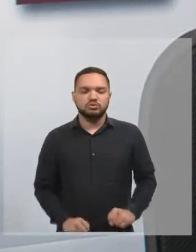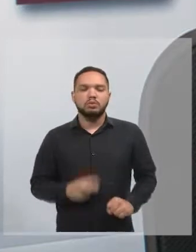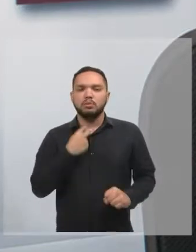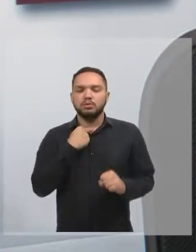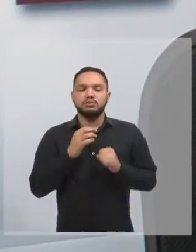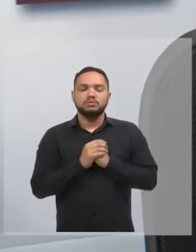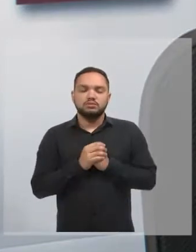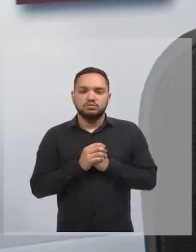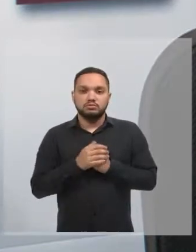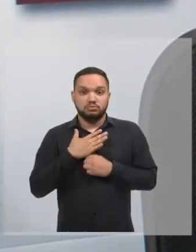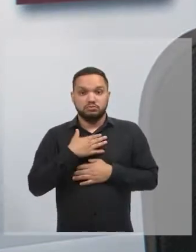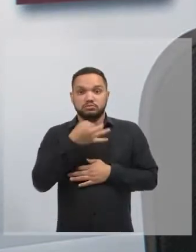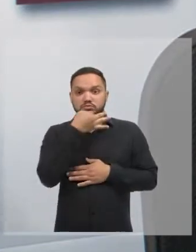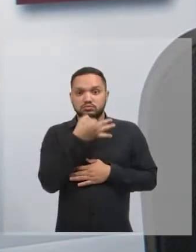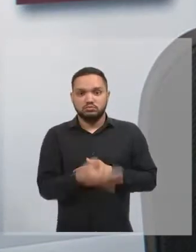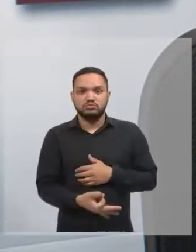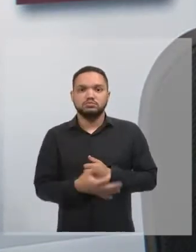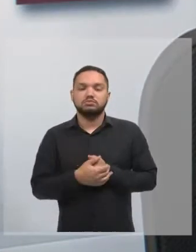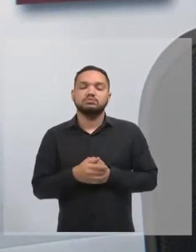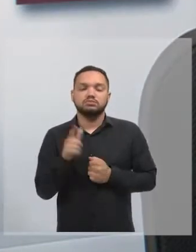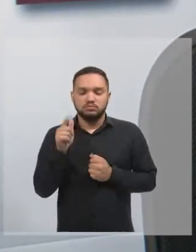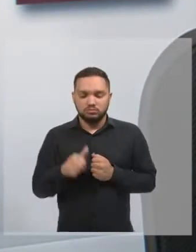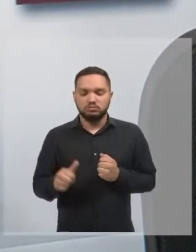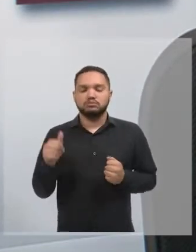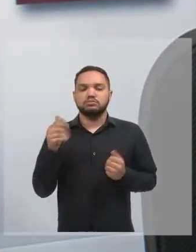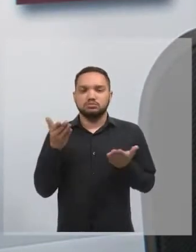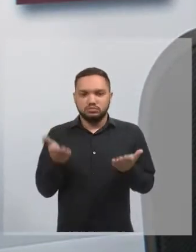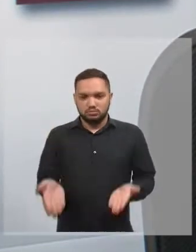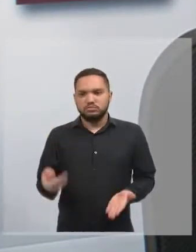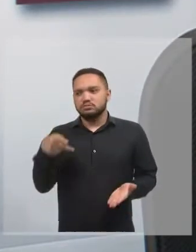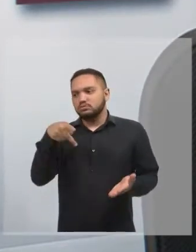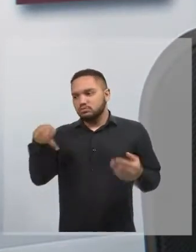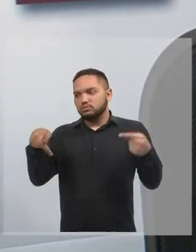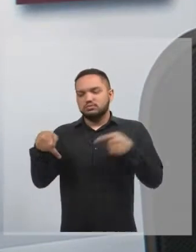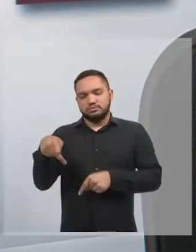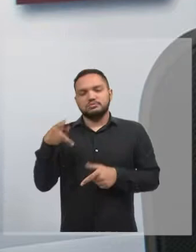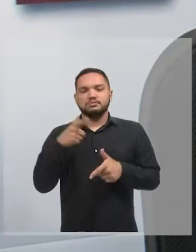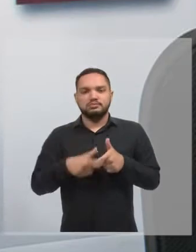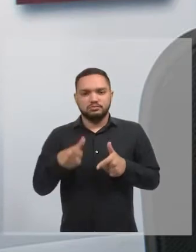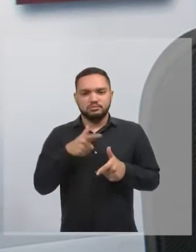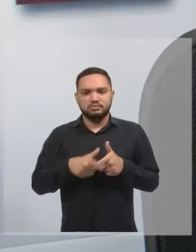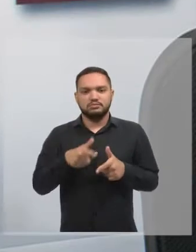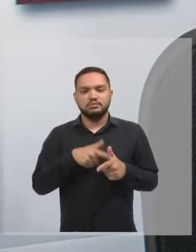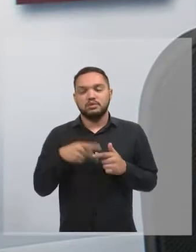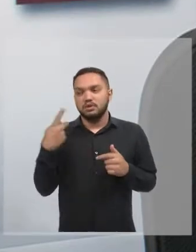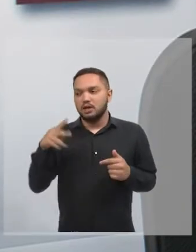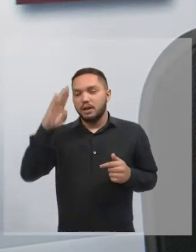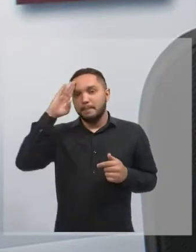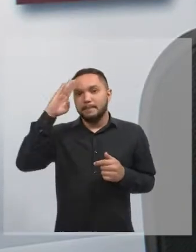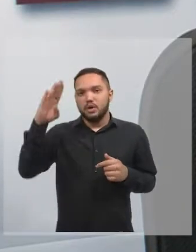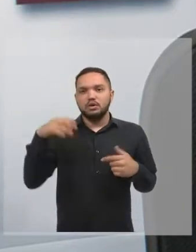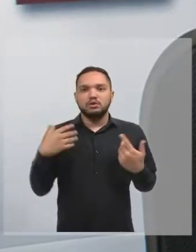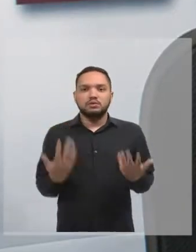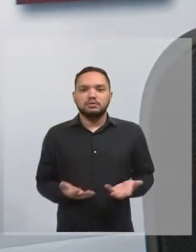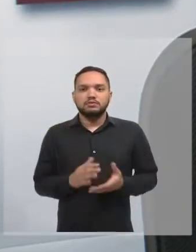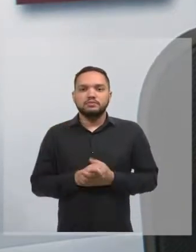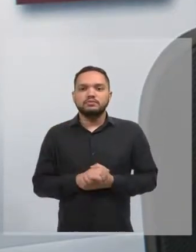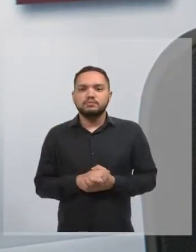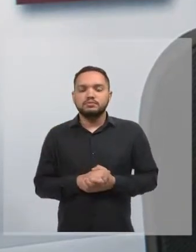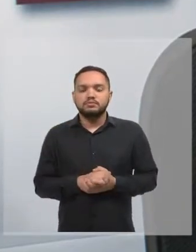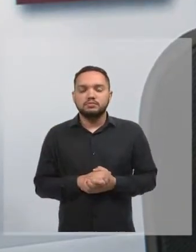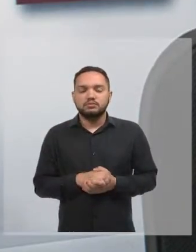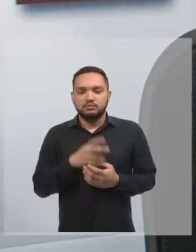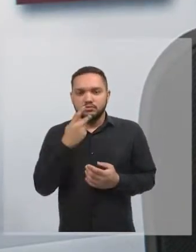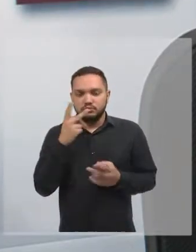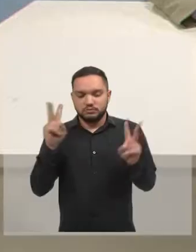minha avaliação, esse é o dilema de Jair Messias Bolsonaro. São prioridades, né? Você acabou, com